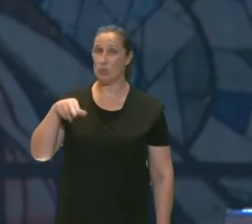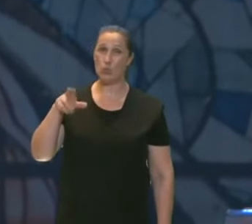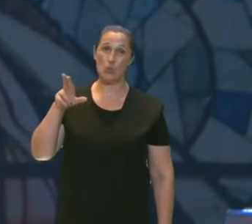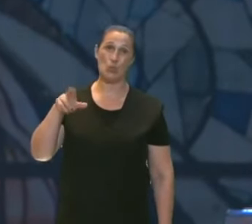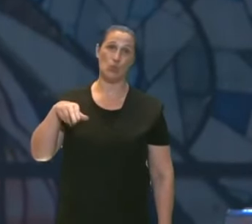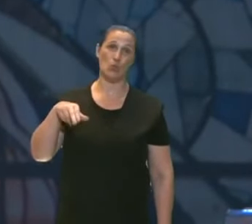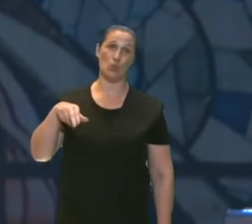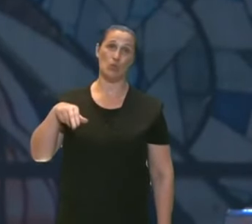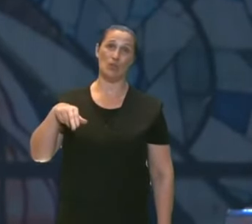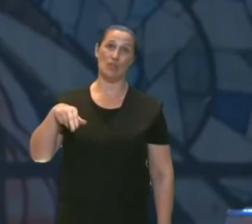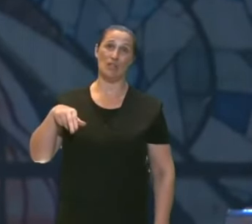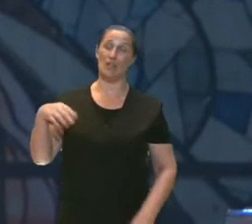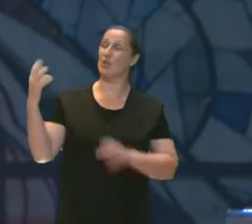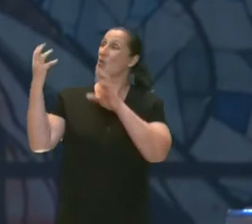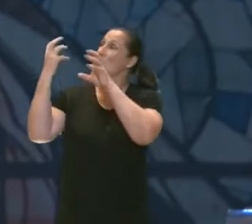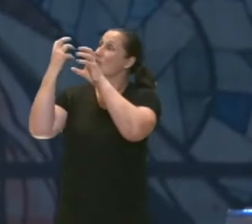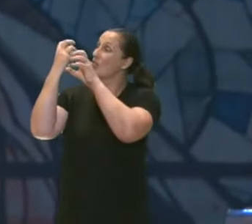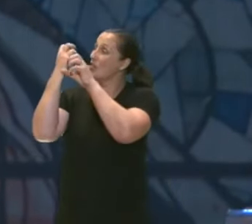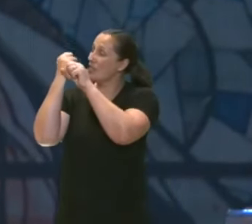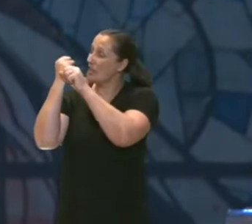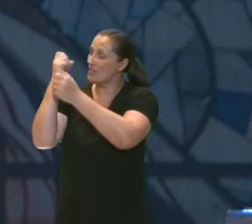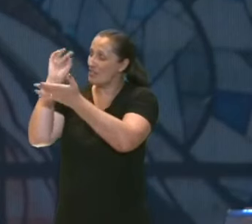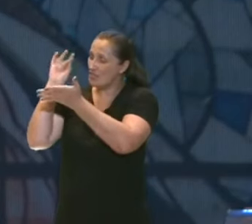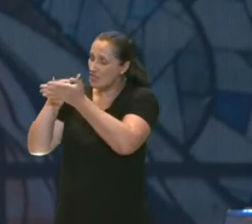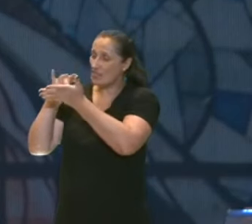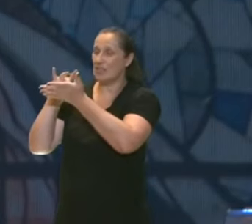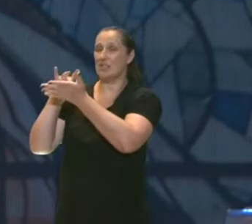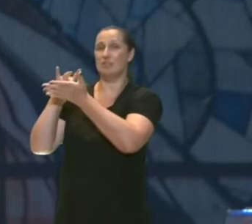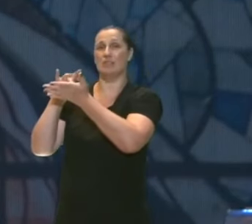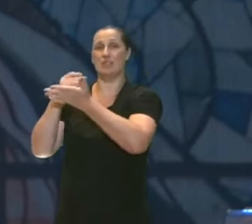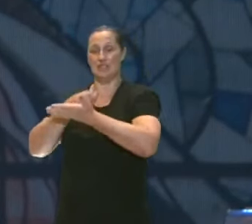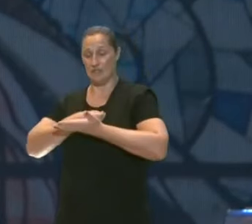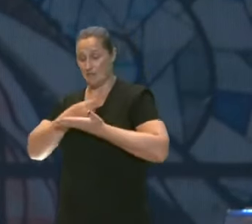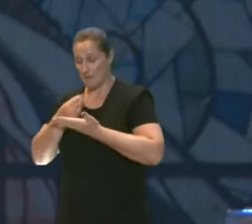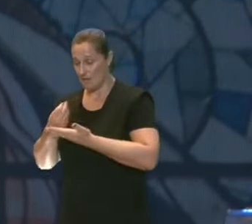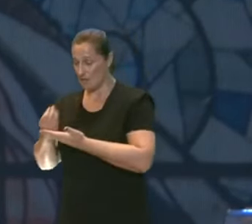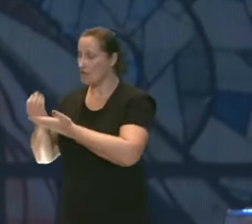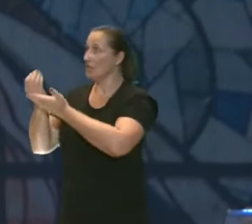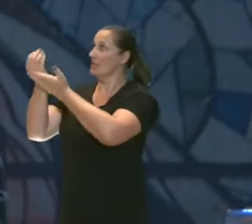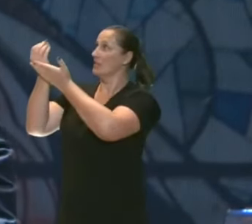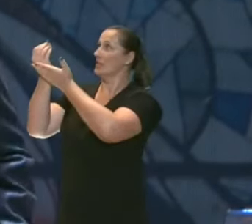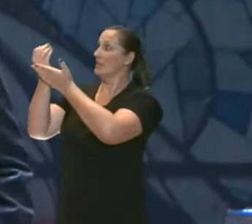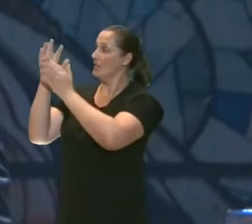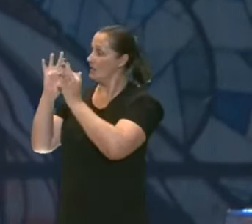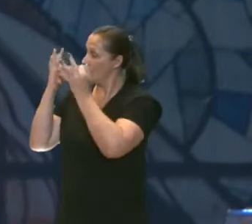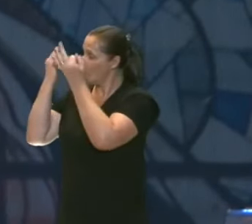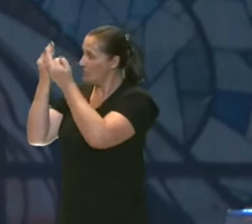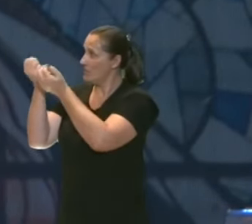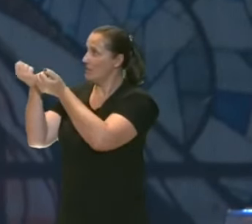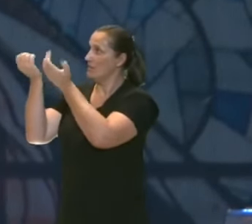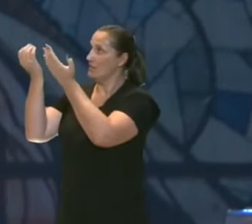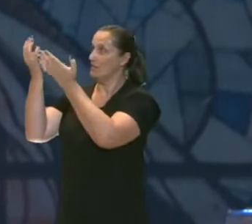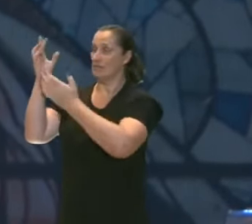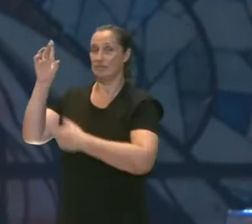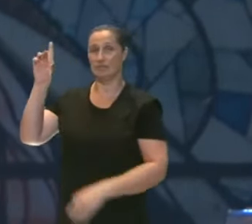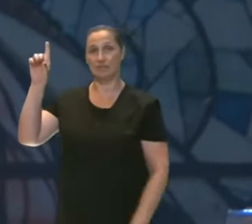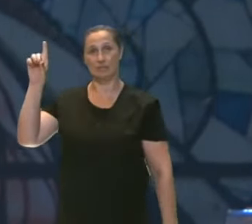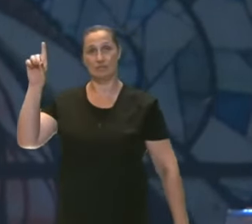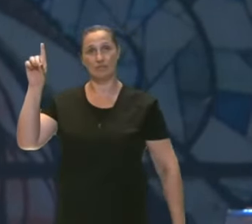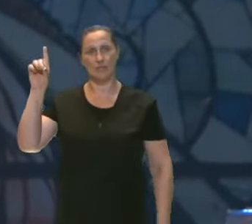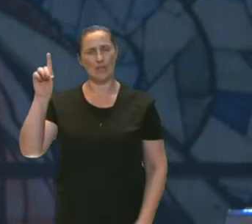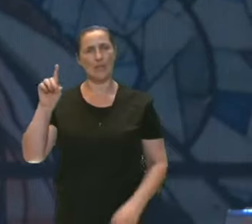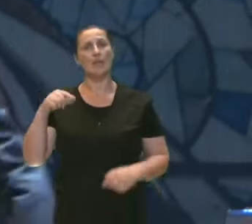fato confiei a minha vida e a minha família ao Senhor. Por isso eu queria orar com